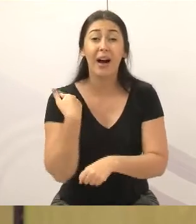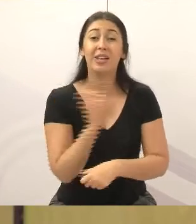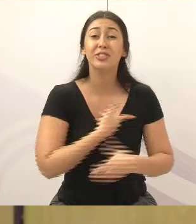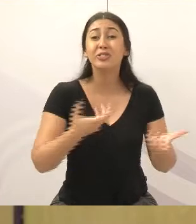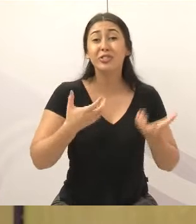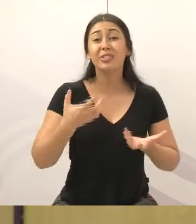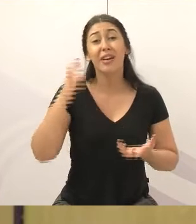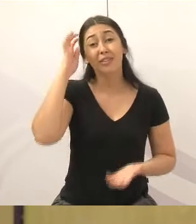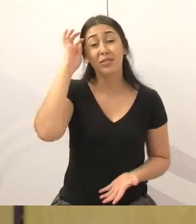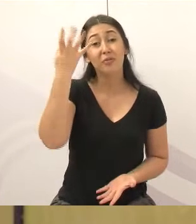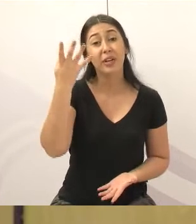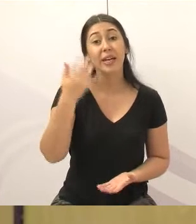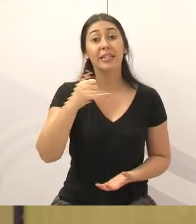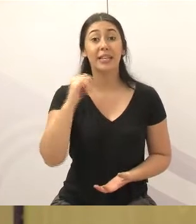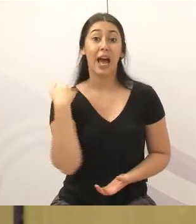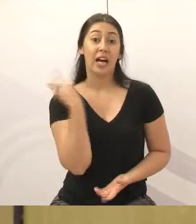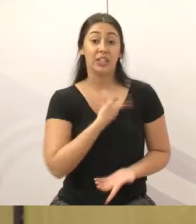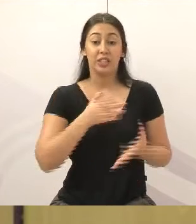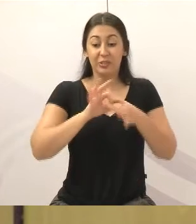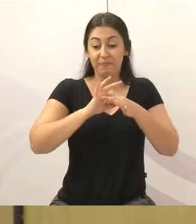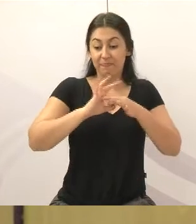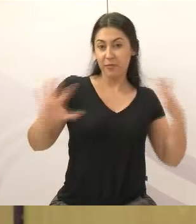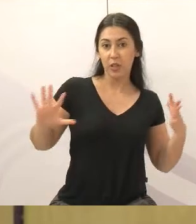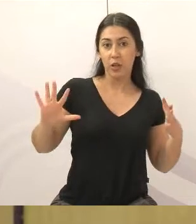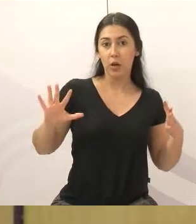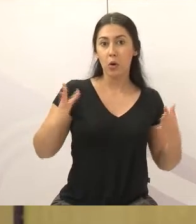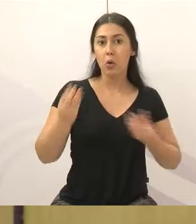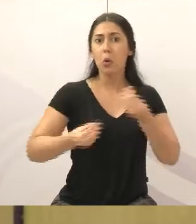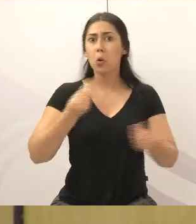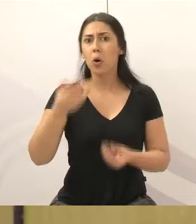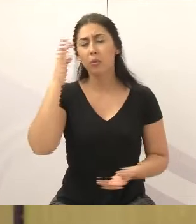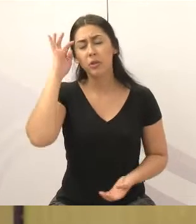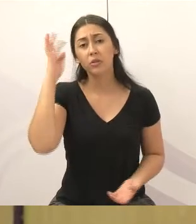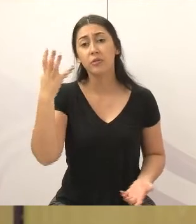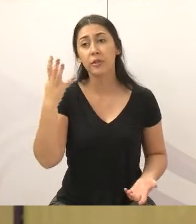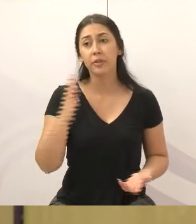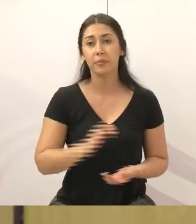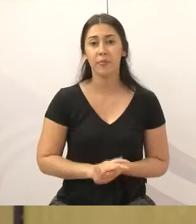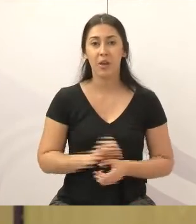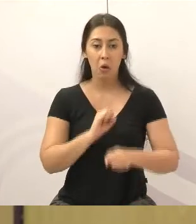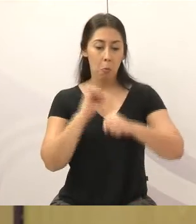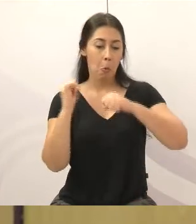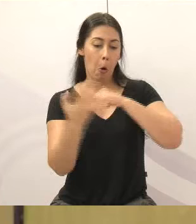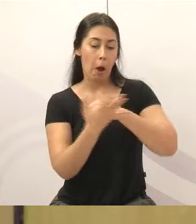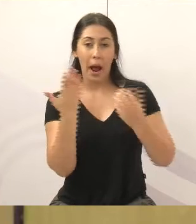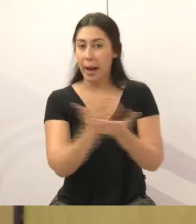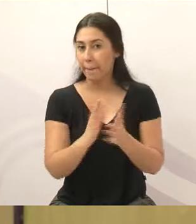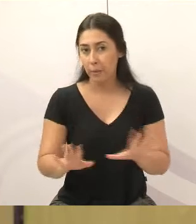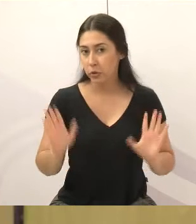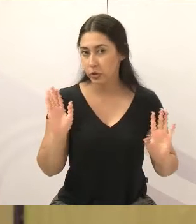unir, nós não vamos chegar no consenso comum. E como foi falado aqui, é uma coisa que não vai terminar agora, e a gente tem que achar soluções, e não